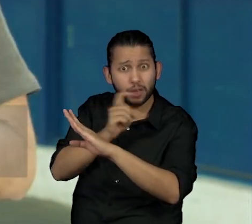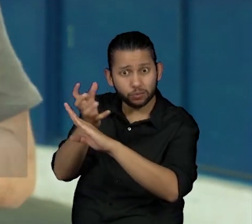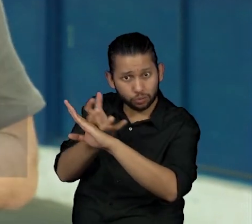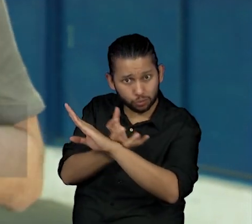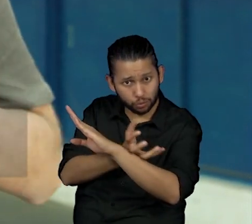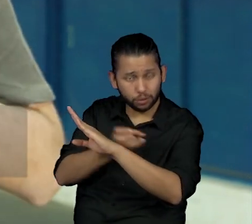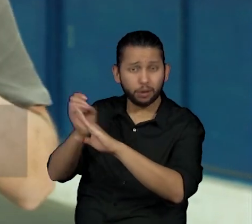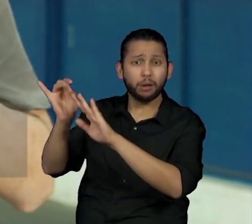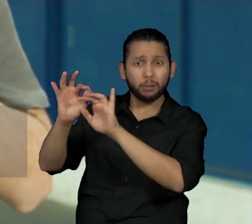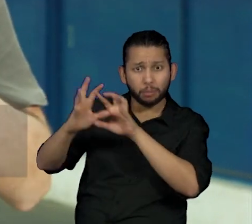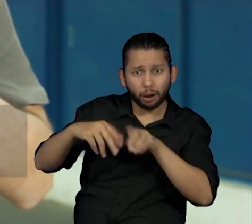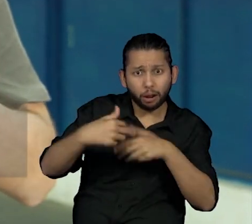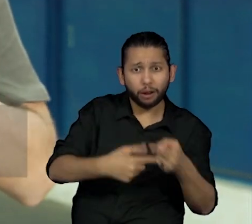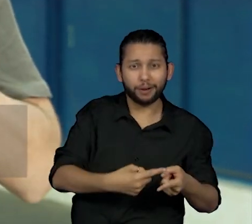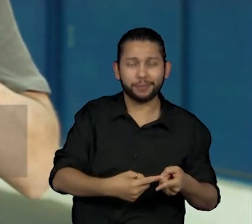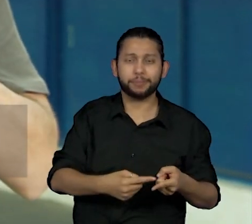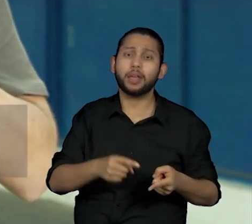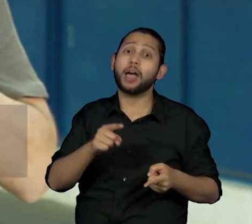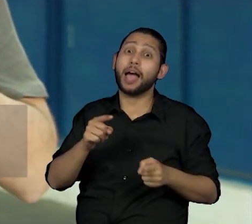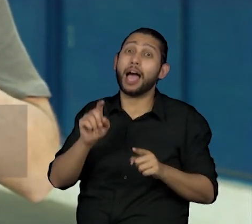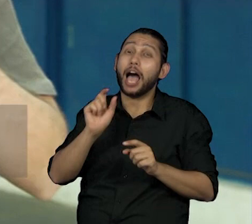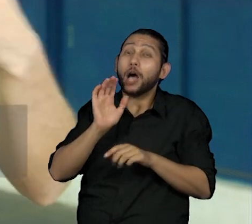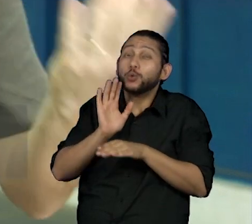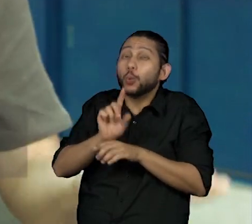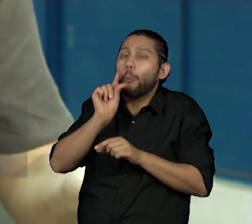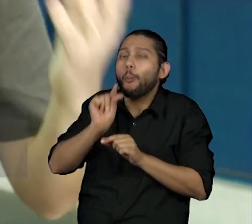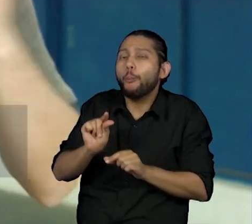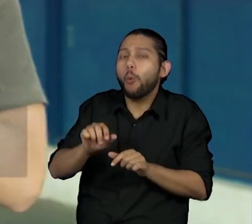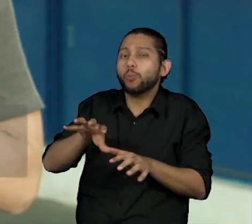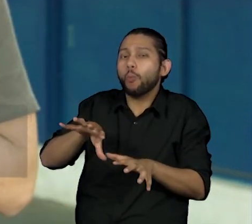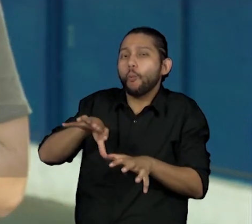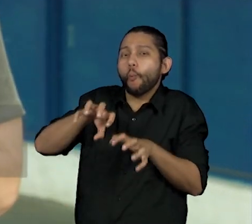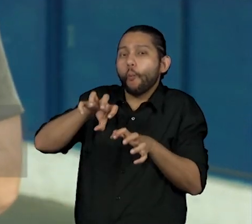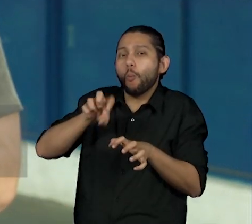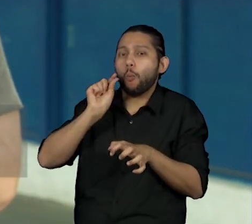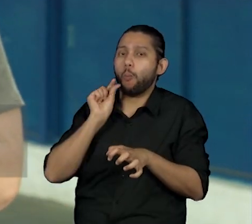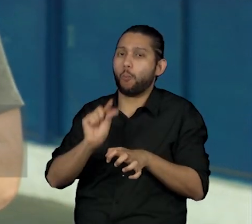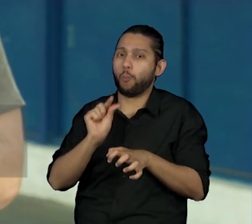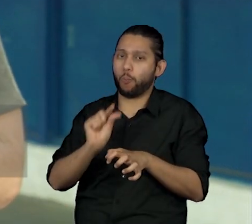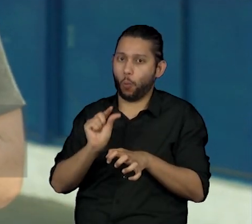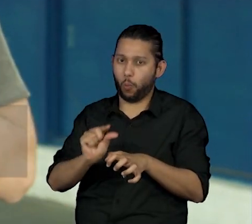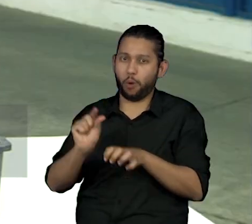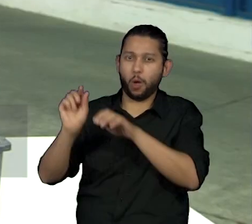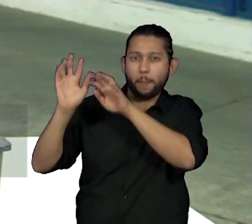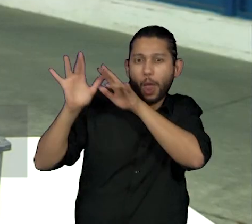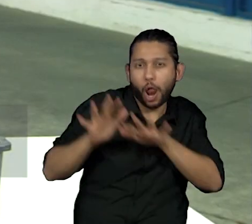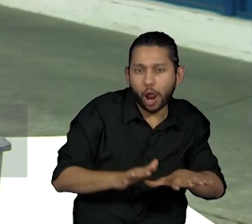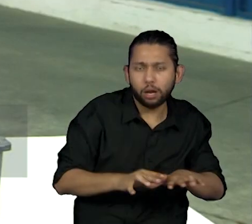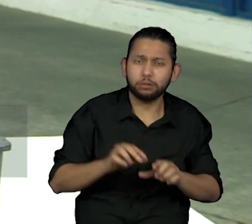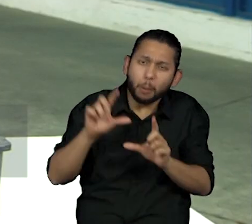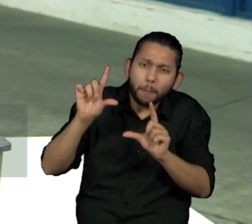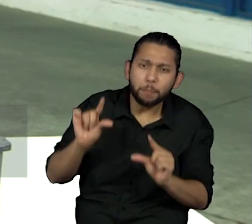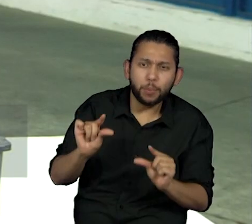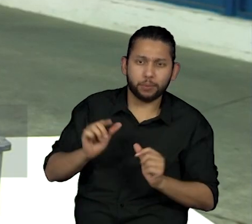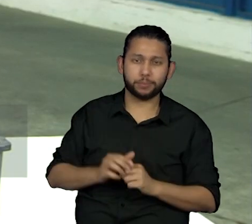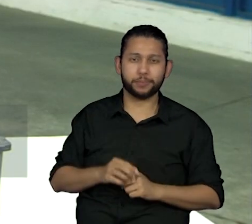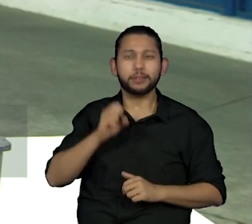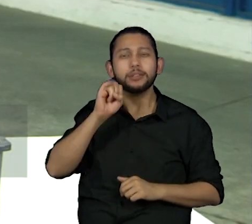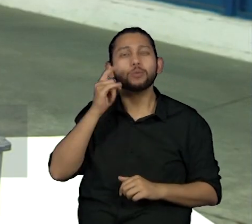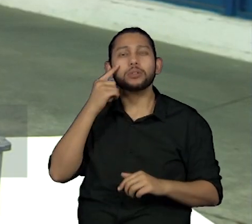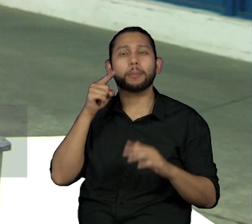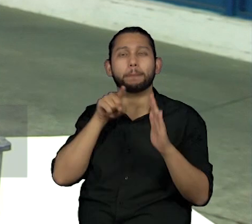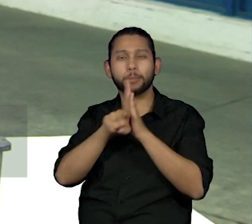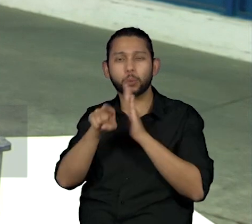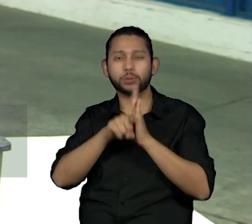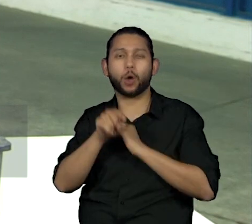quem mora próximo, a vegetação ajuda pelo menos a diminuir a quantidade de movimentos de massa. Se vocês perguntarem aí para os avós